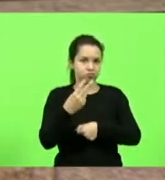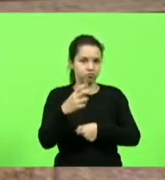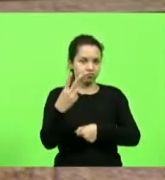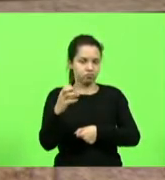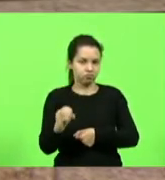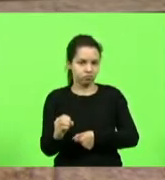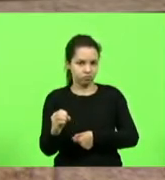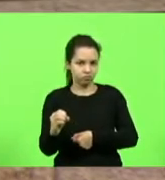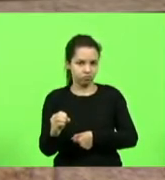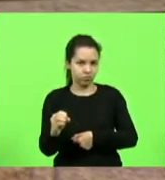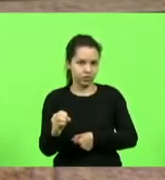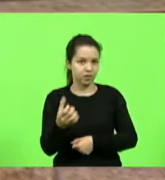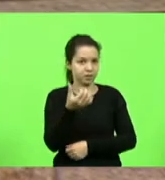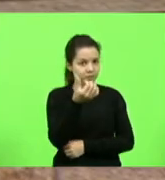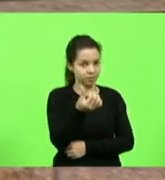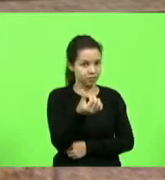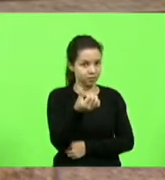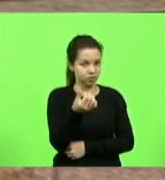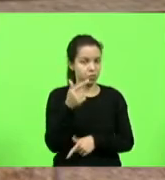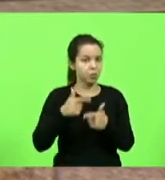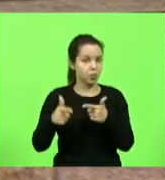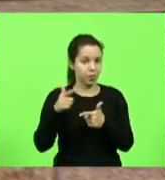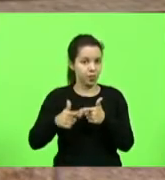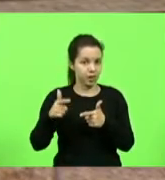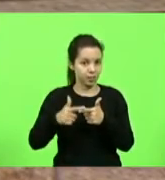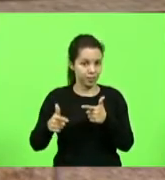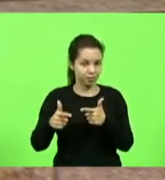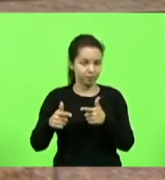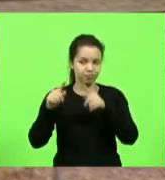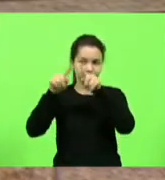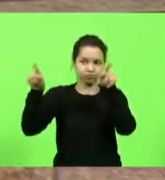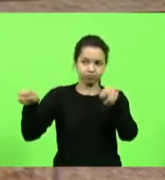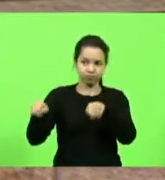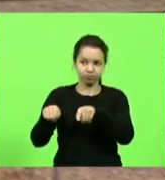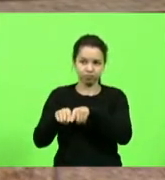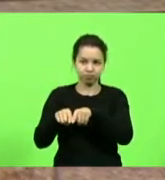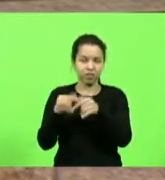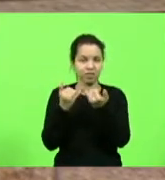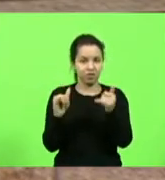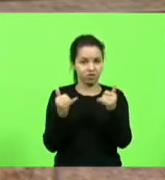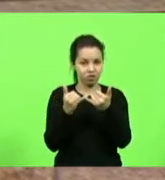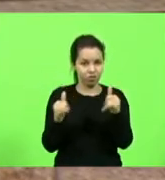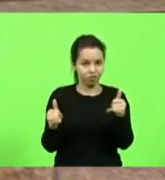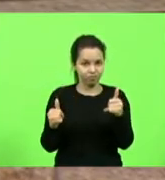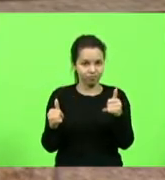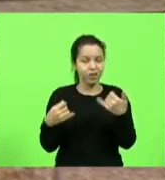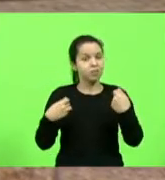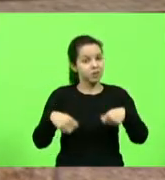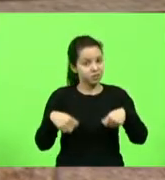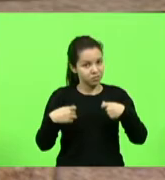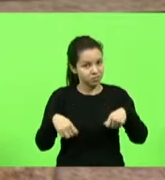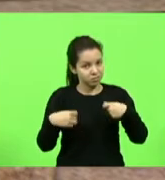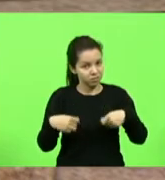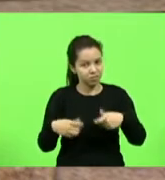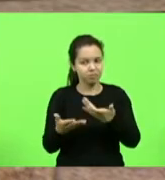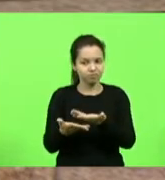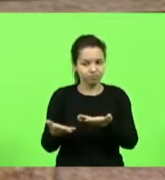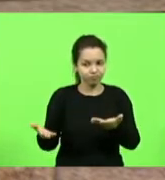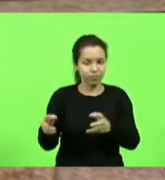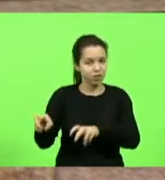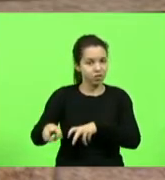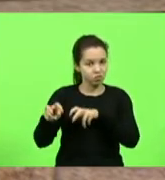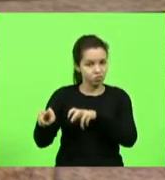estavam funcionando. É um equipamento que ele precisa estar funcionando para ajudar ali os agricultores ali a se proteger